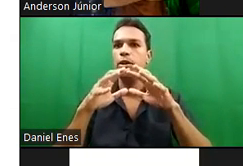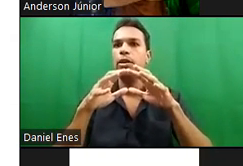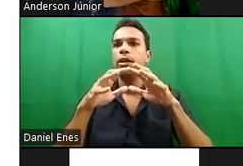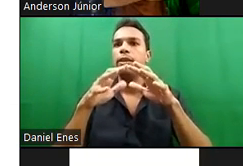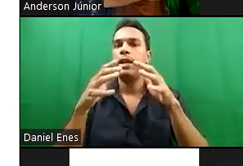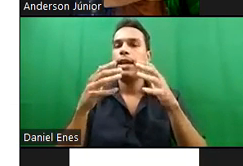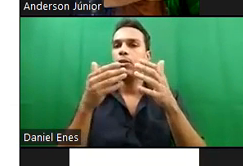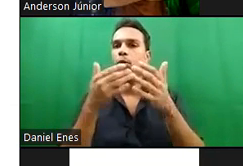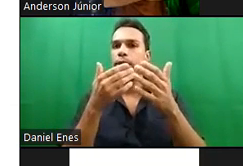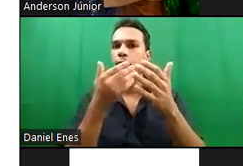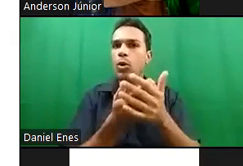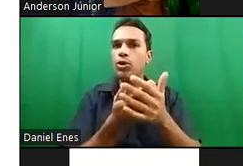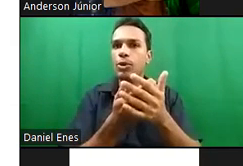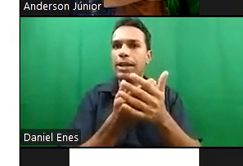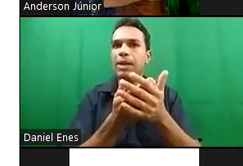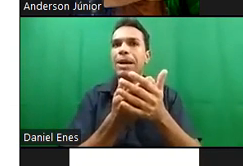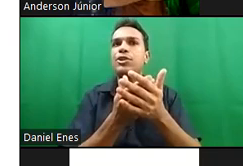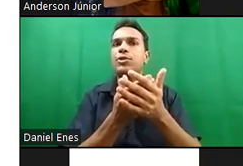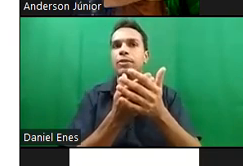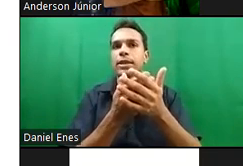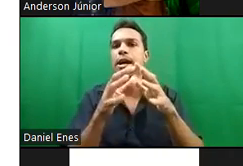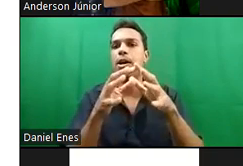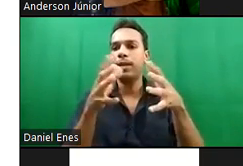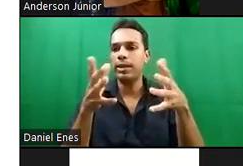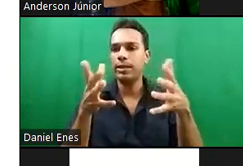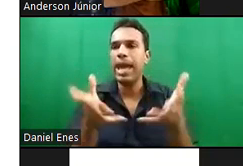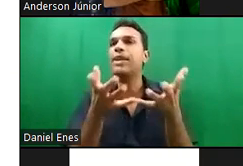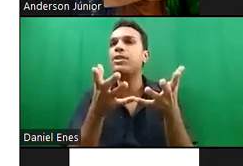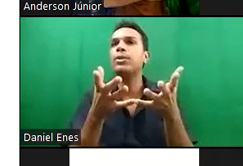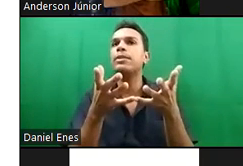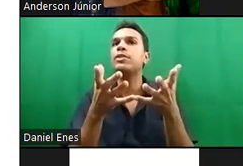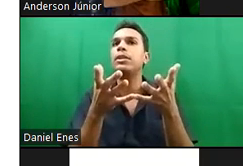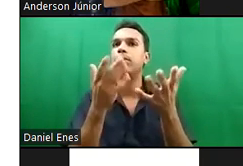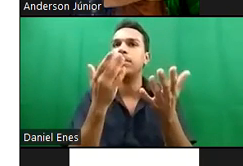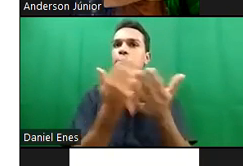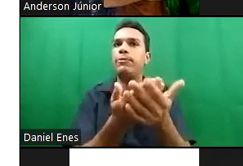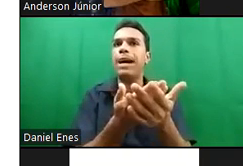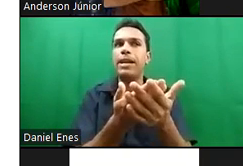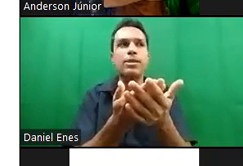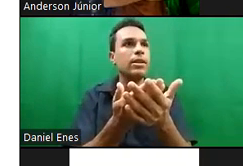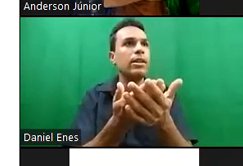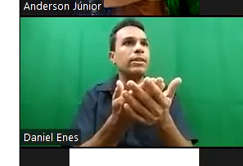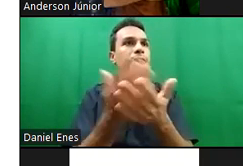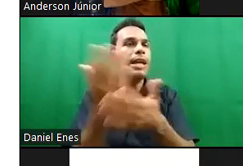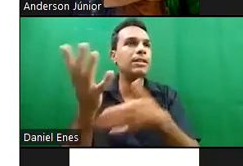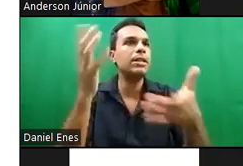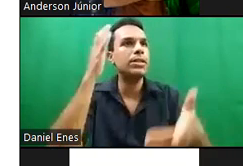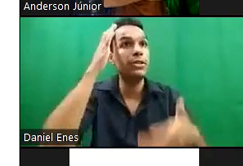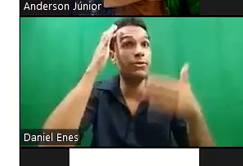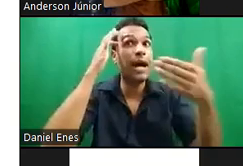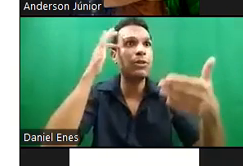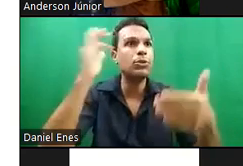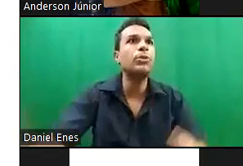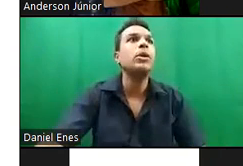incomuns, né, que constam na gramática universal, né, que regem todas as línguas, faz da Libras,